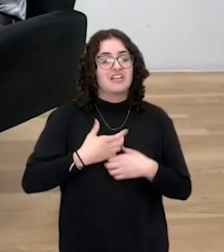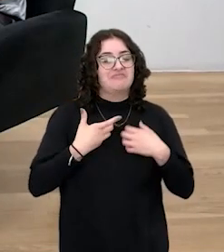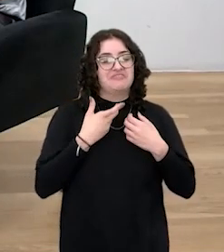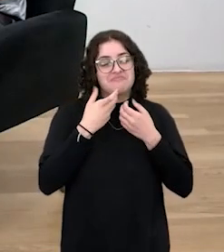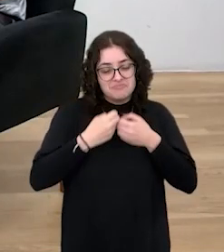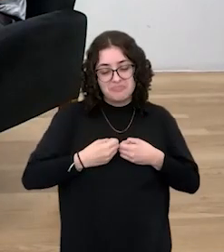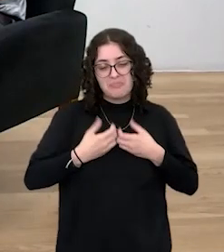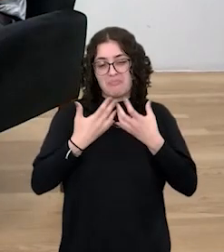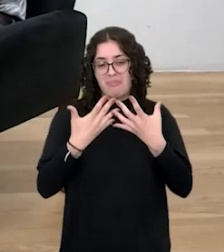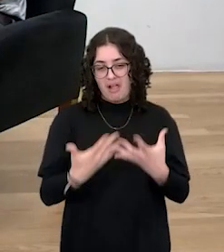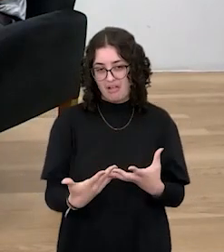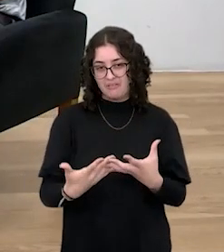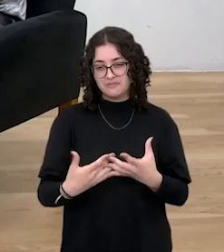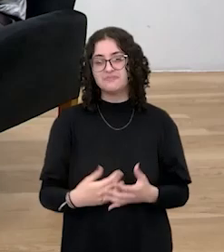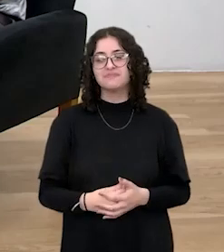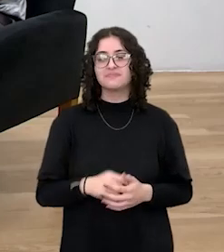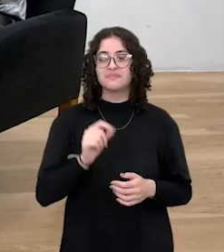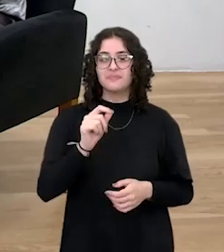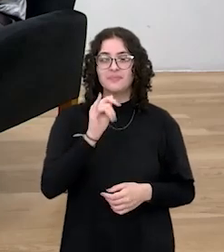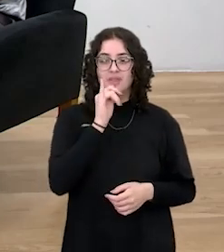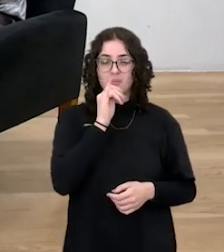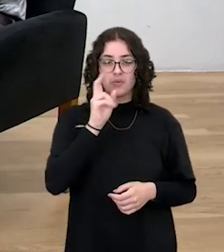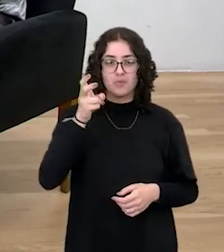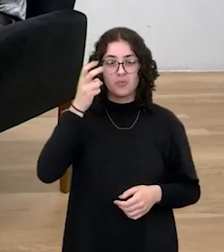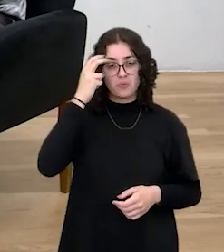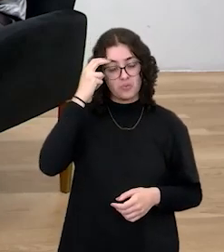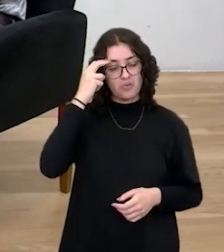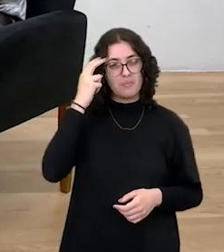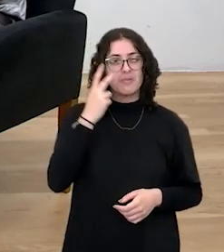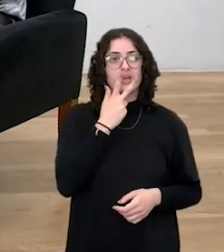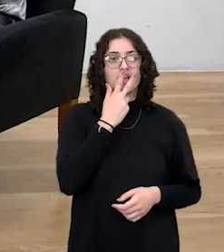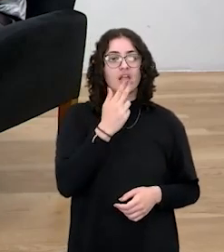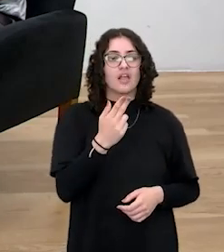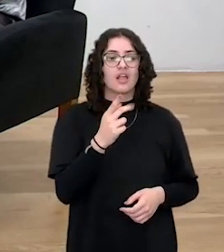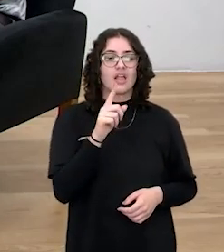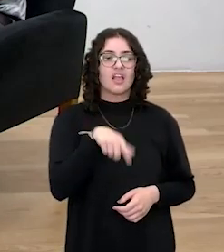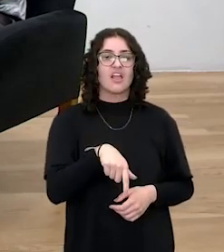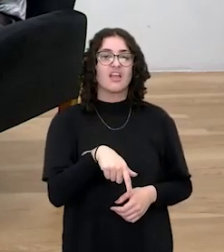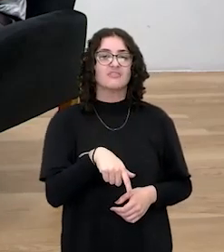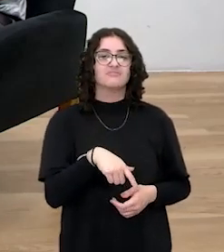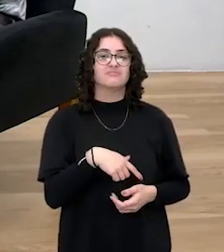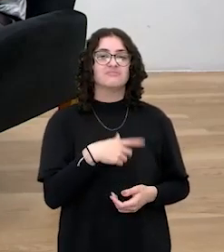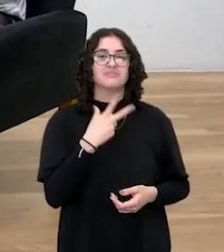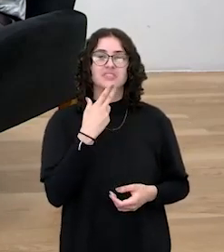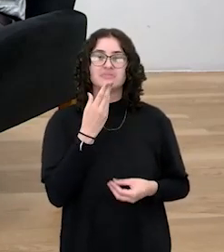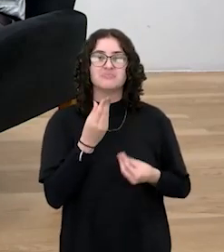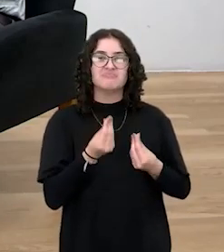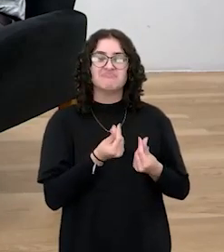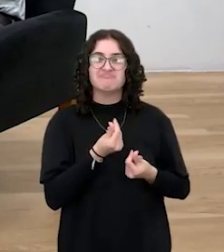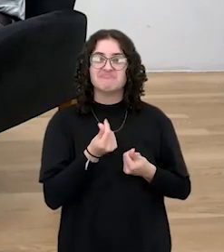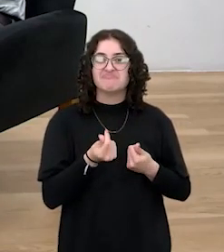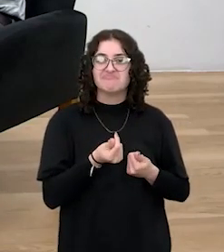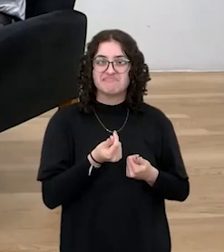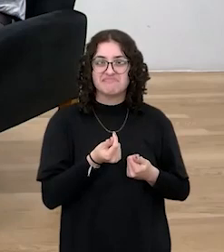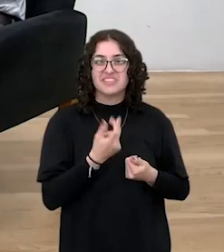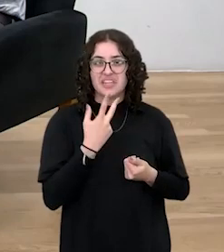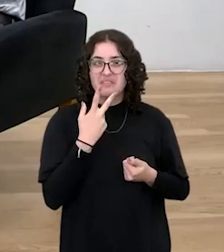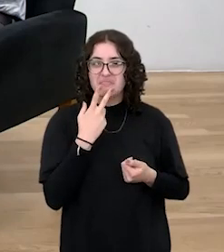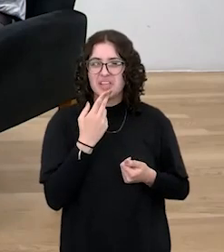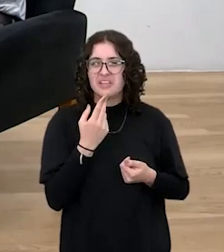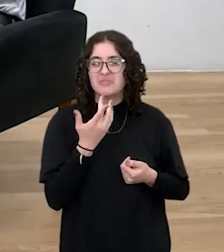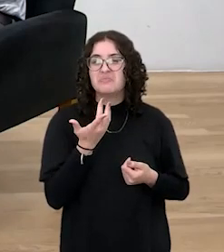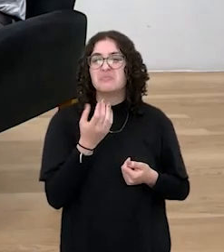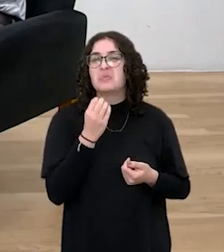desabafo. Como cultura é visto muito como um supérfluo, né? Sim.